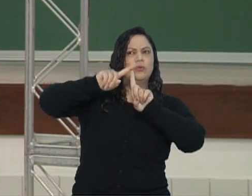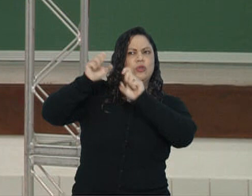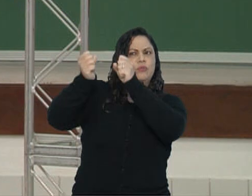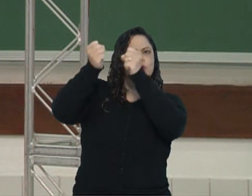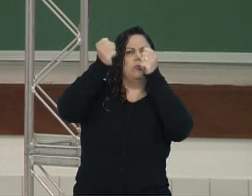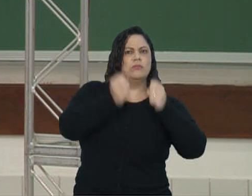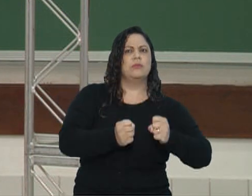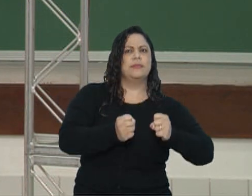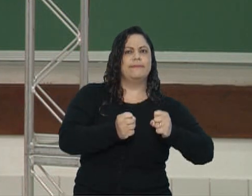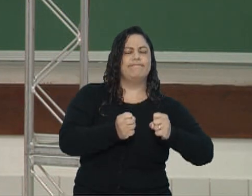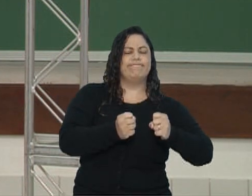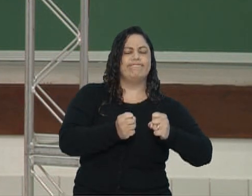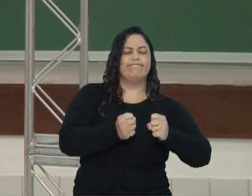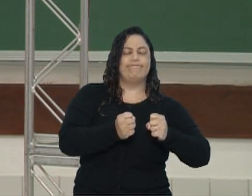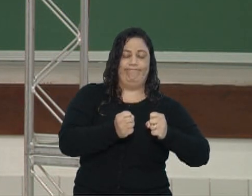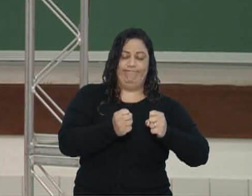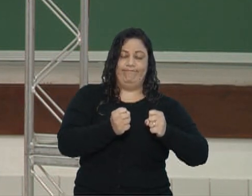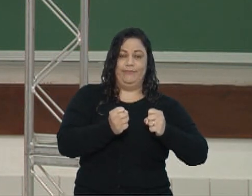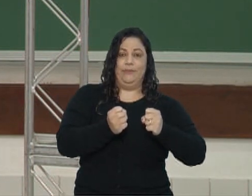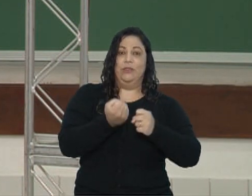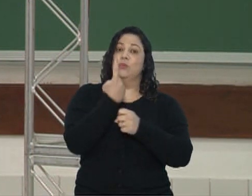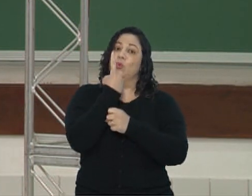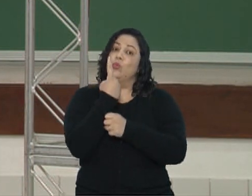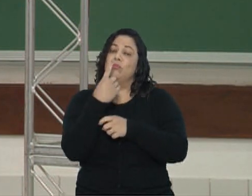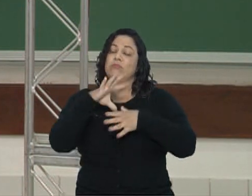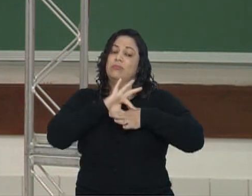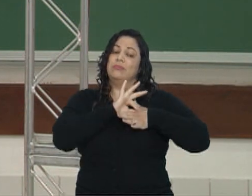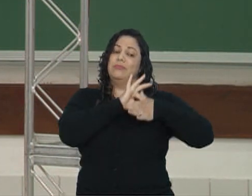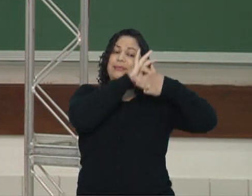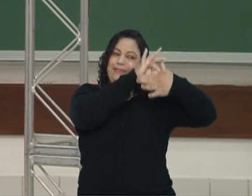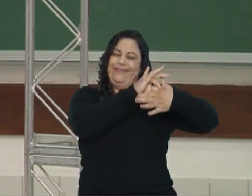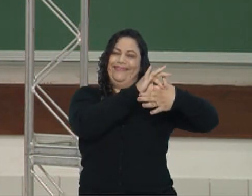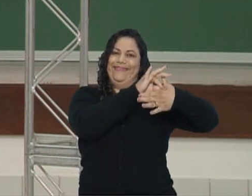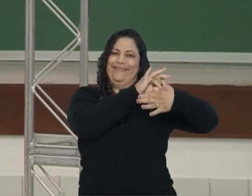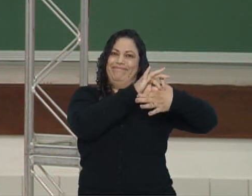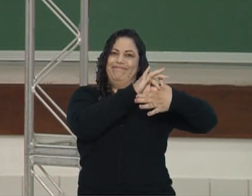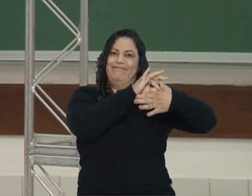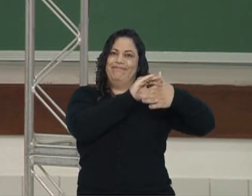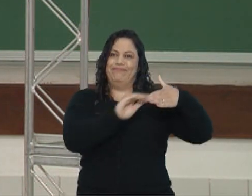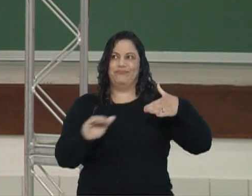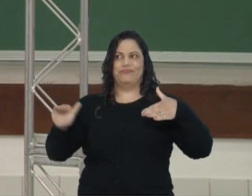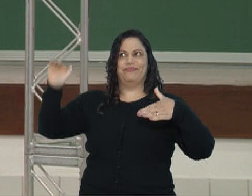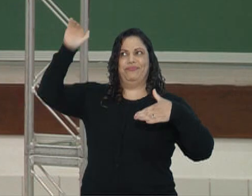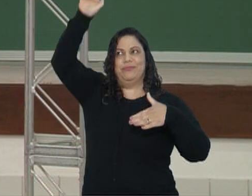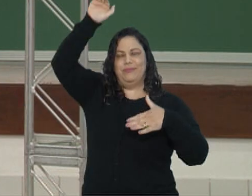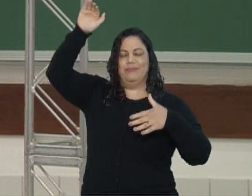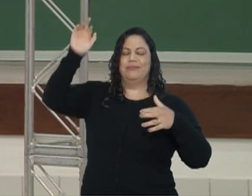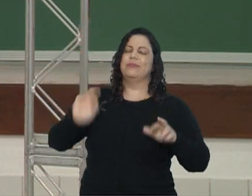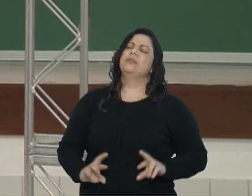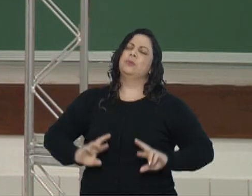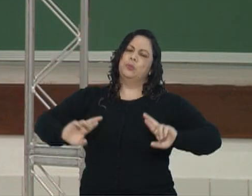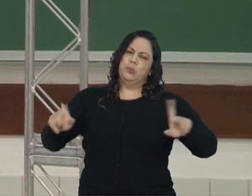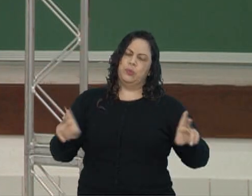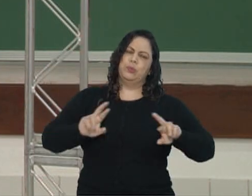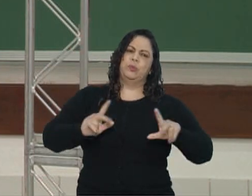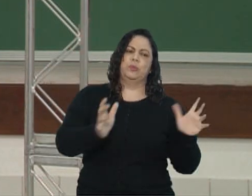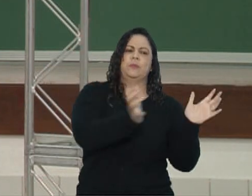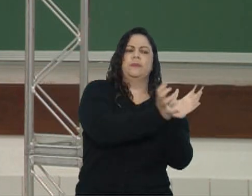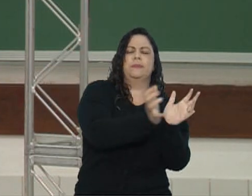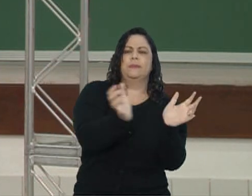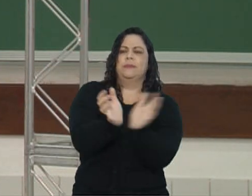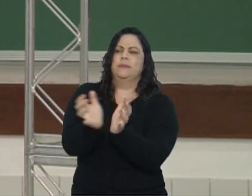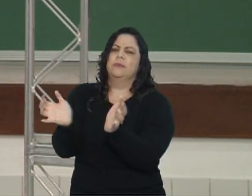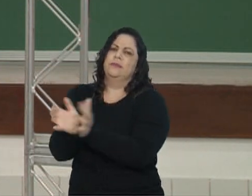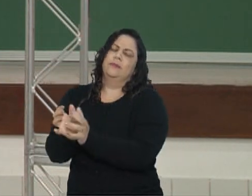estatal, monopolizado por uma liderança, uma única grande liderança. Diferente dos outros regimes, que você vai ter lideranças dentro